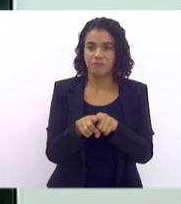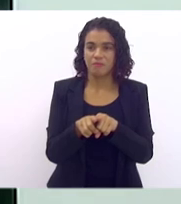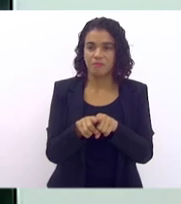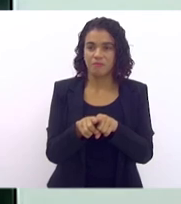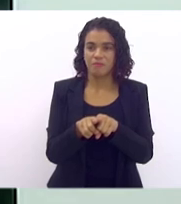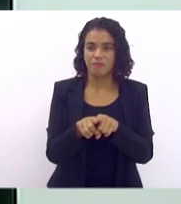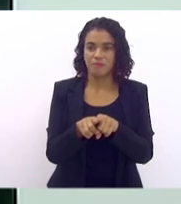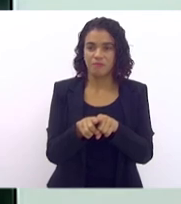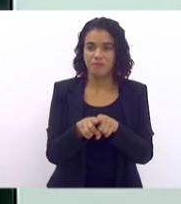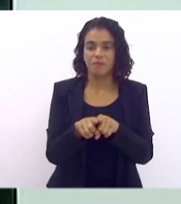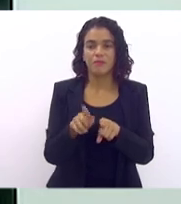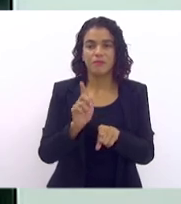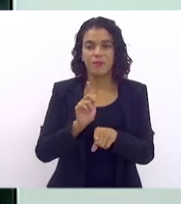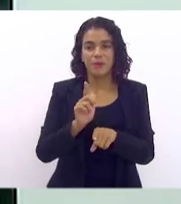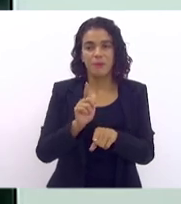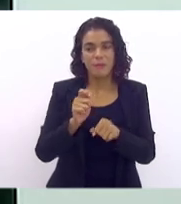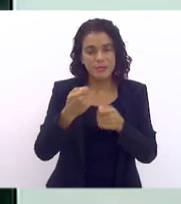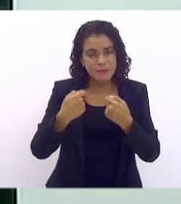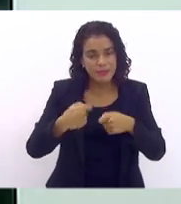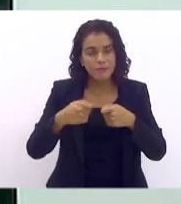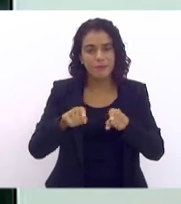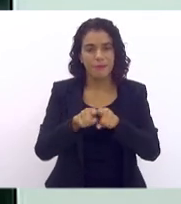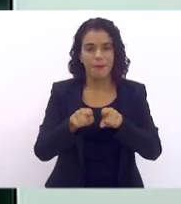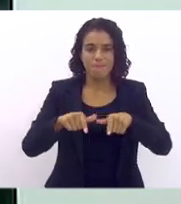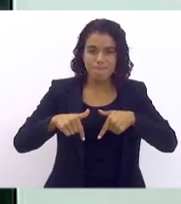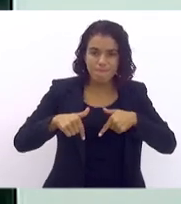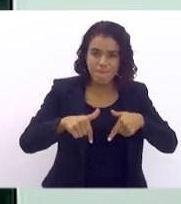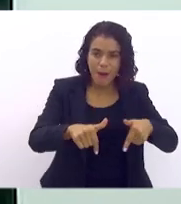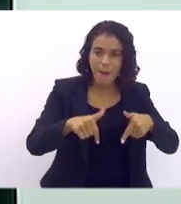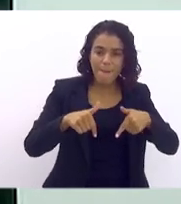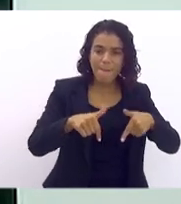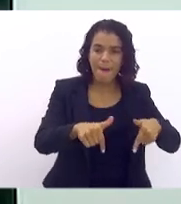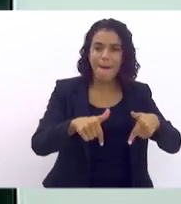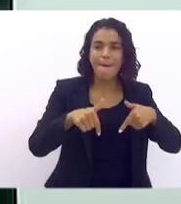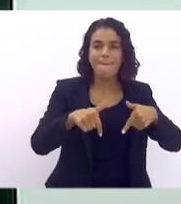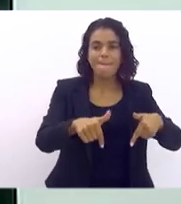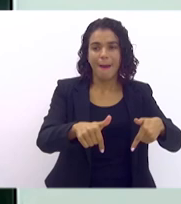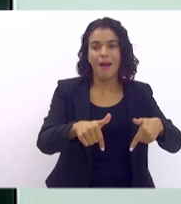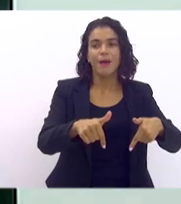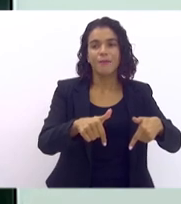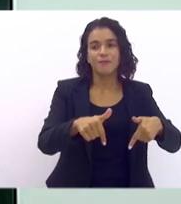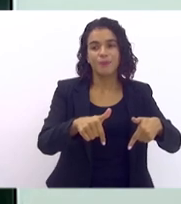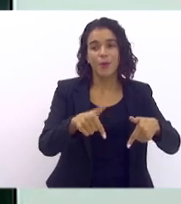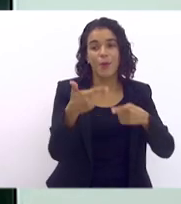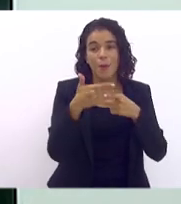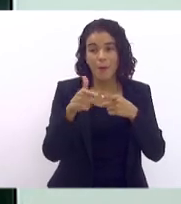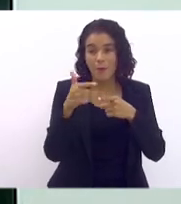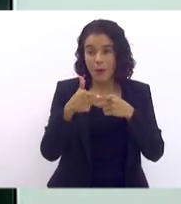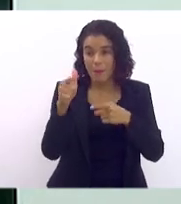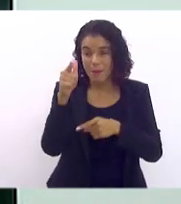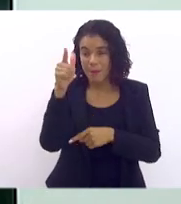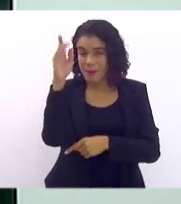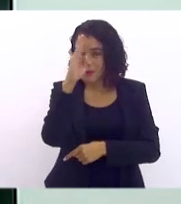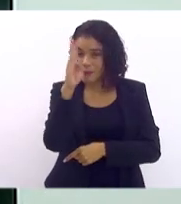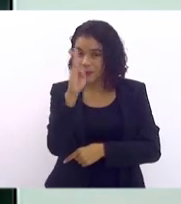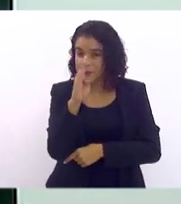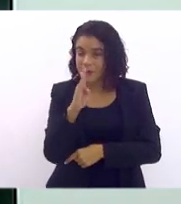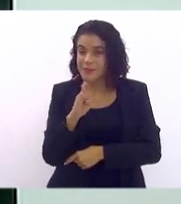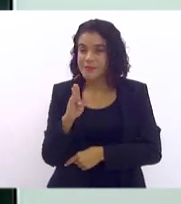E a gente também agiu um pouco para botar mais luz e o problema do nosso país,